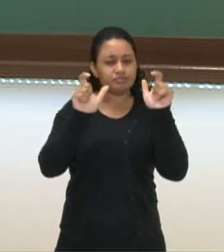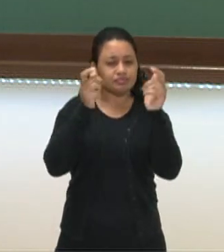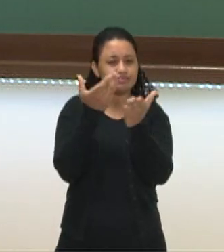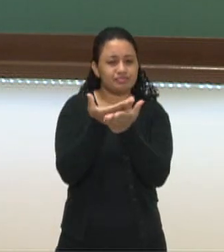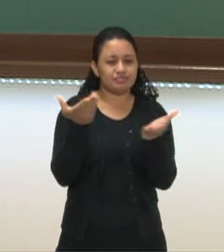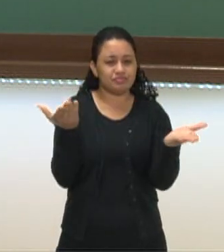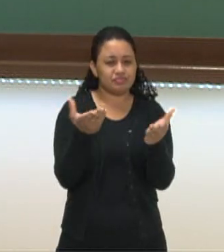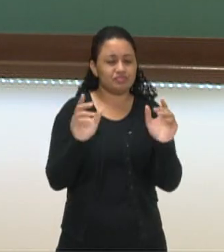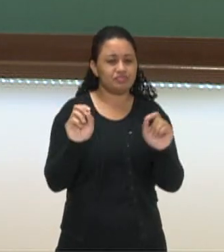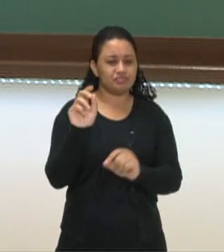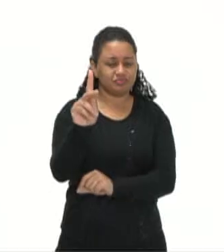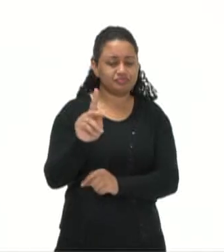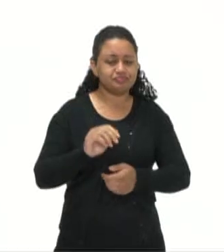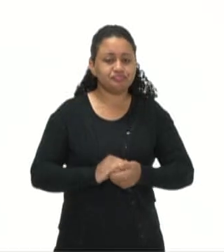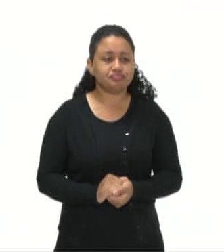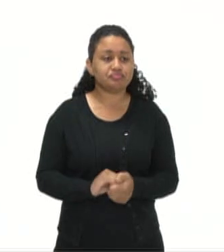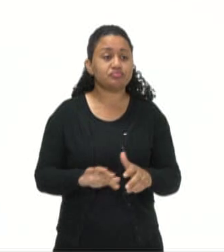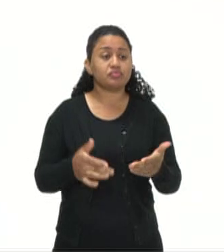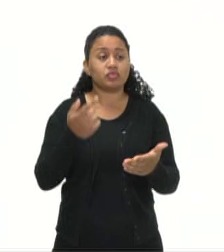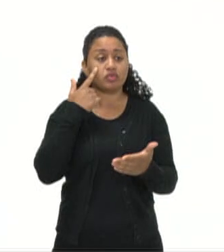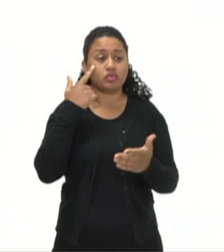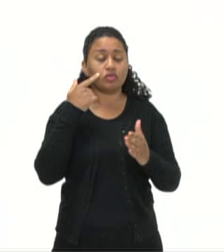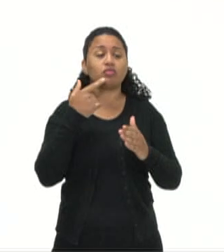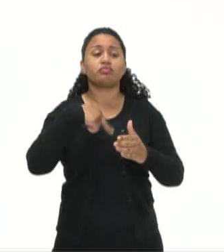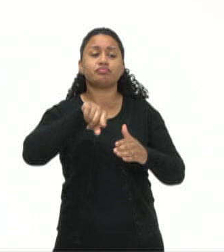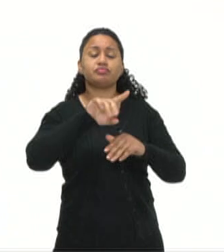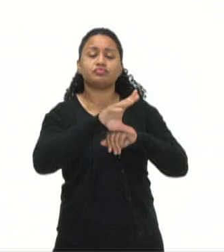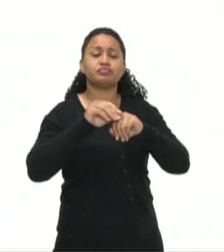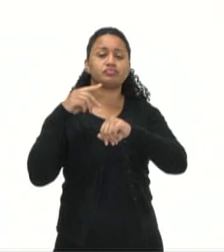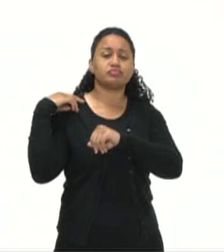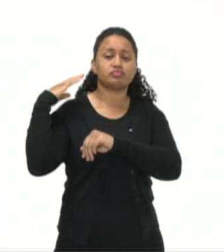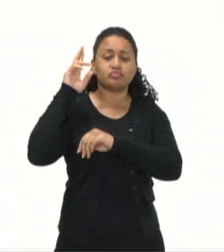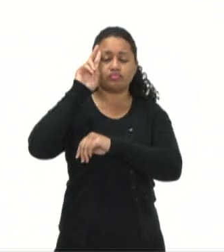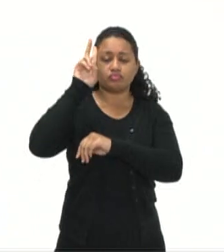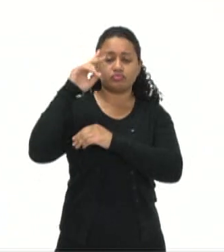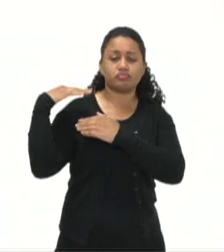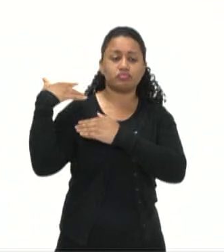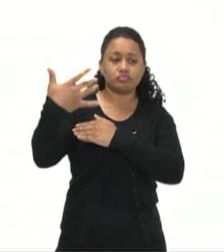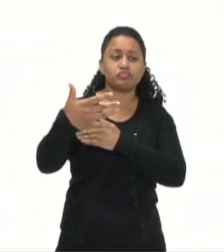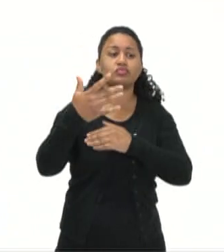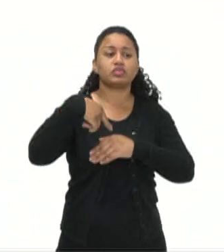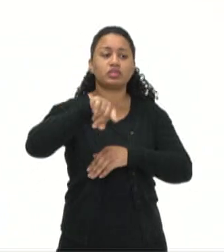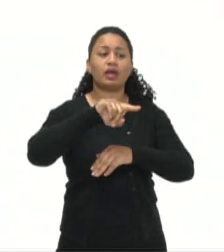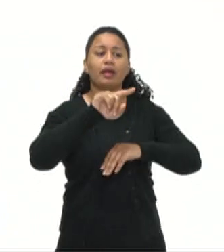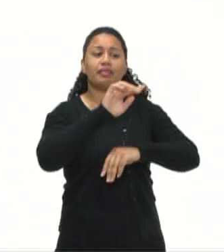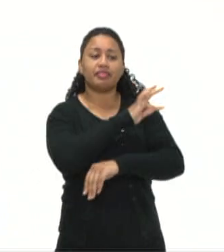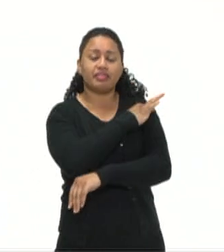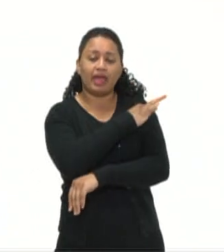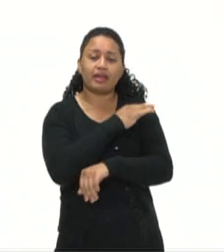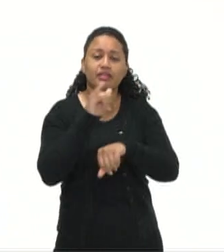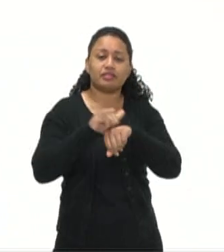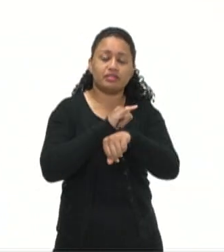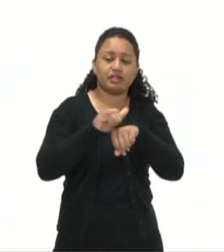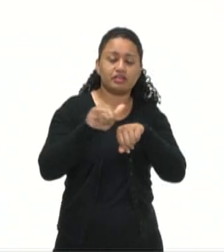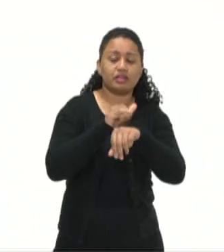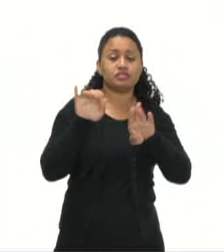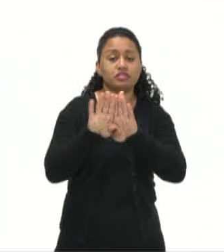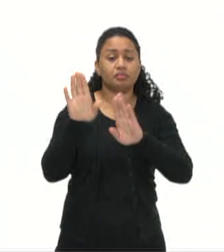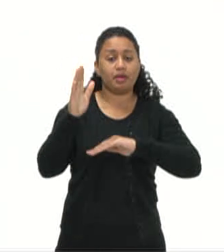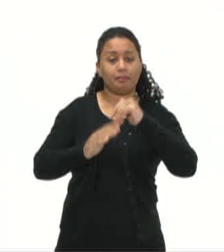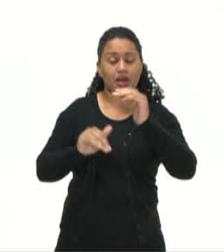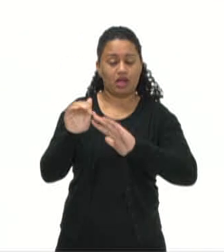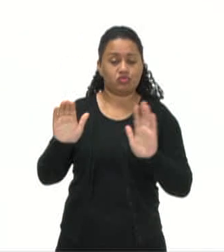ver sobre o contexto histórico, suas características técnicas e práticas, e principalmente técnicas e práticas a gente vai focar